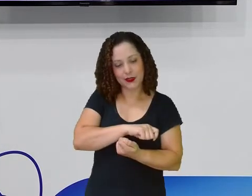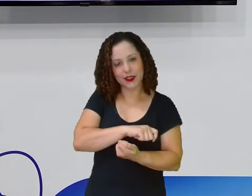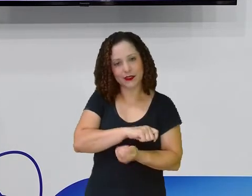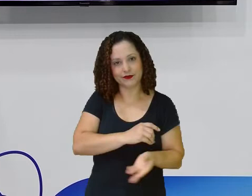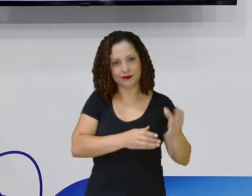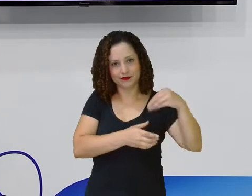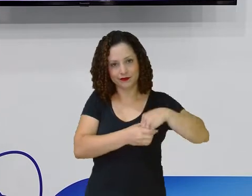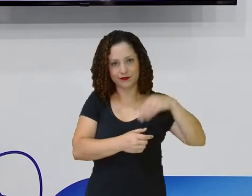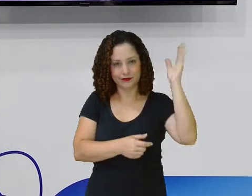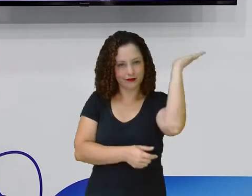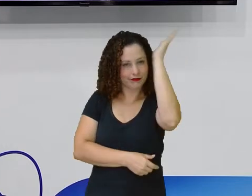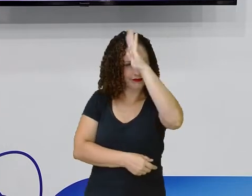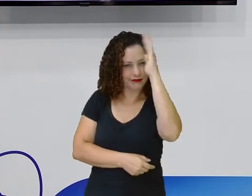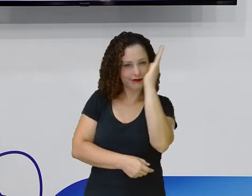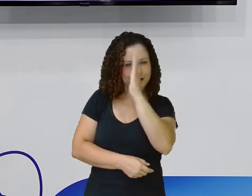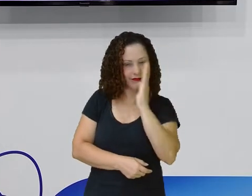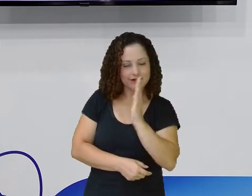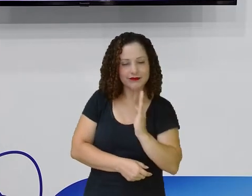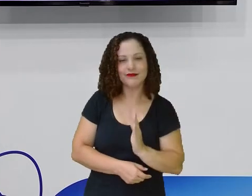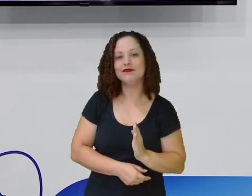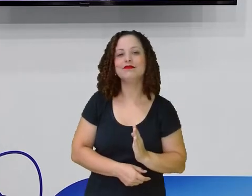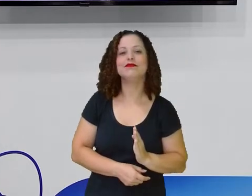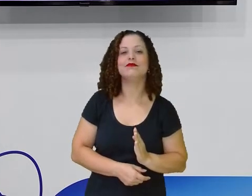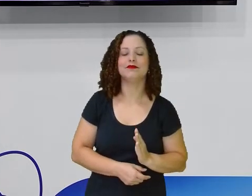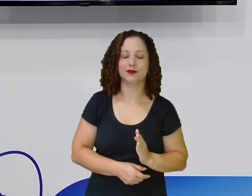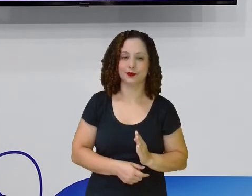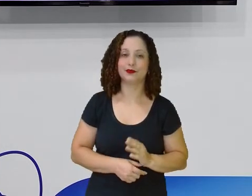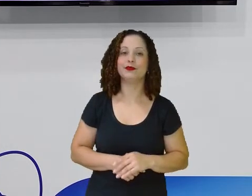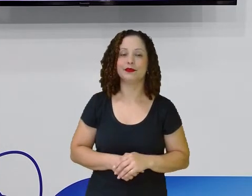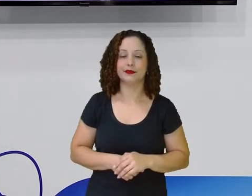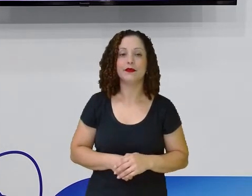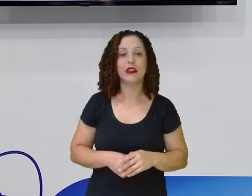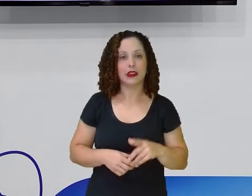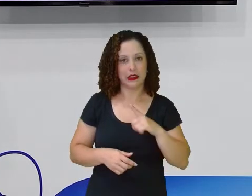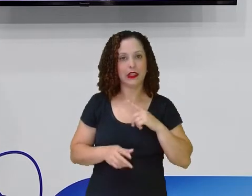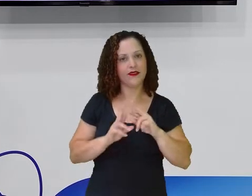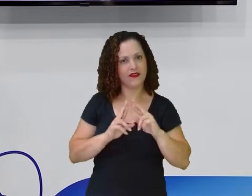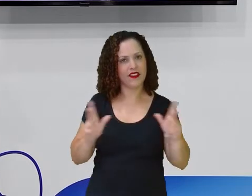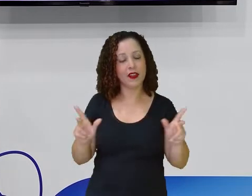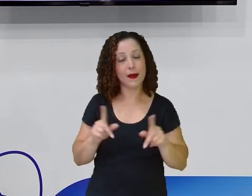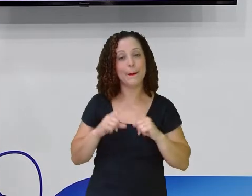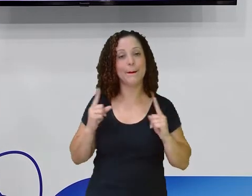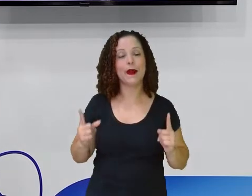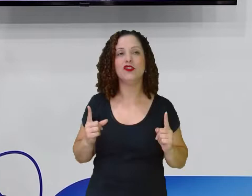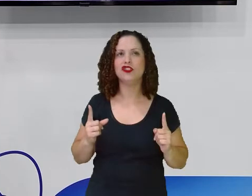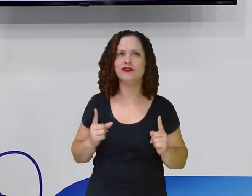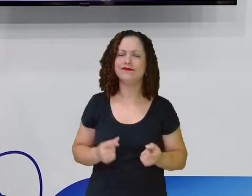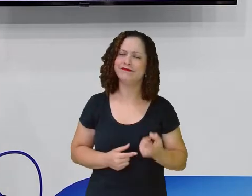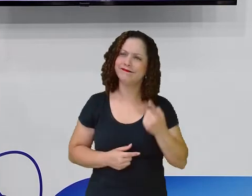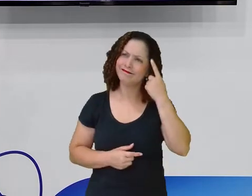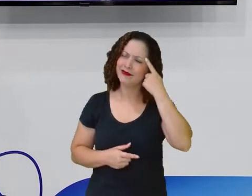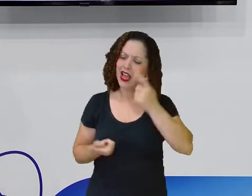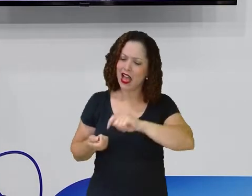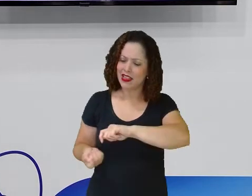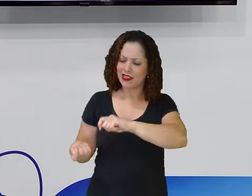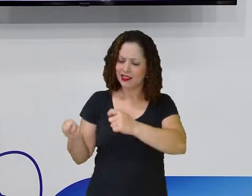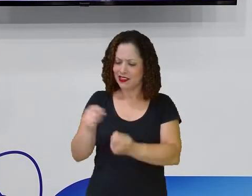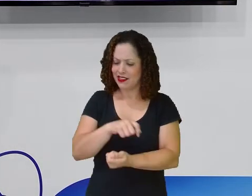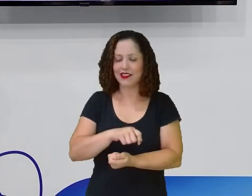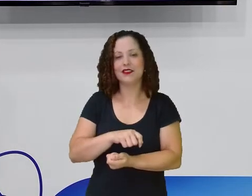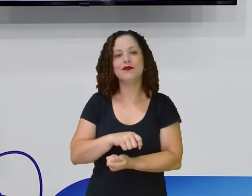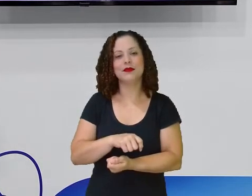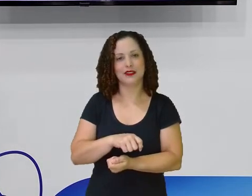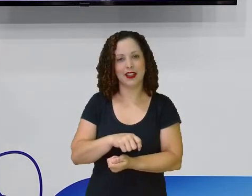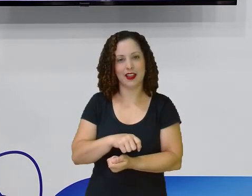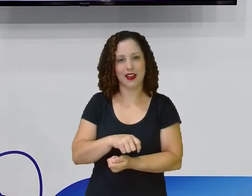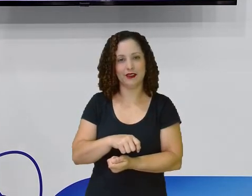ele mudou muita coisa, como a Regina falou, ela está certa, que tem muitas diferenças, mas o que eu acho interessante é que ele trouxe uma personagem